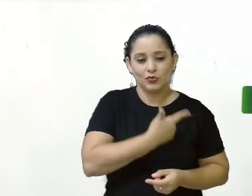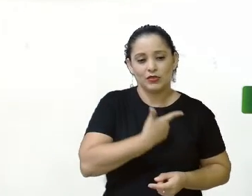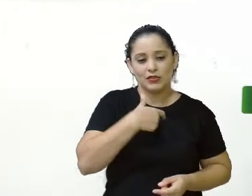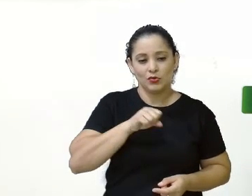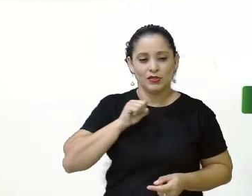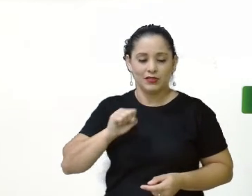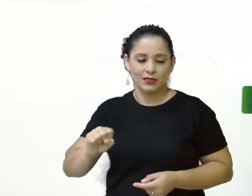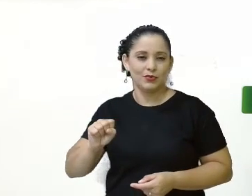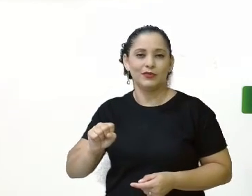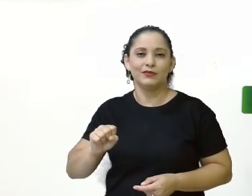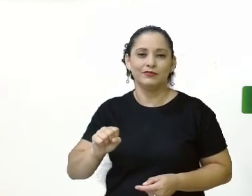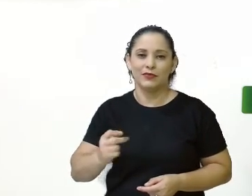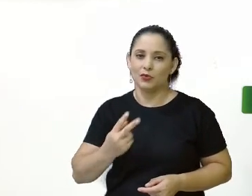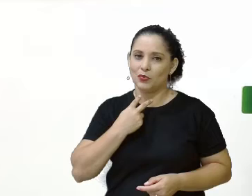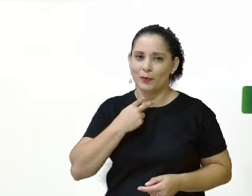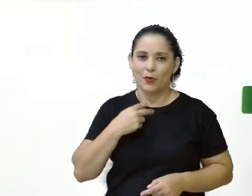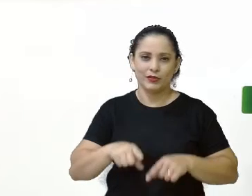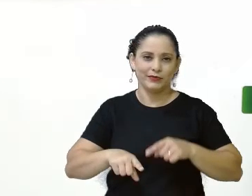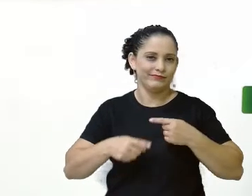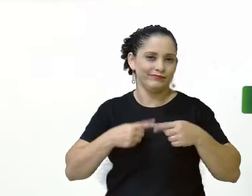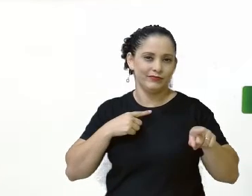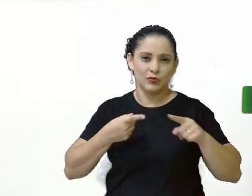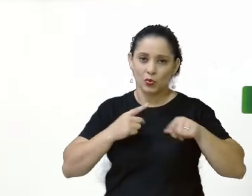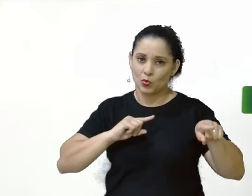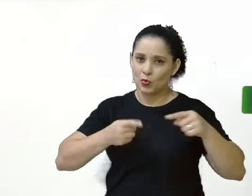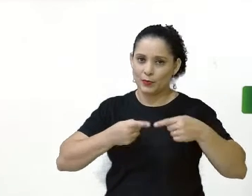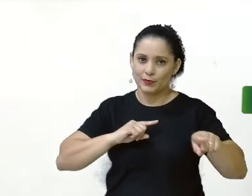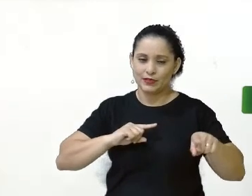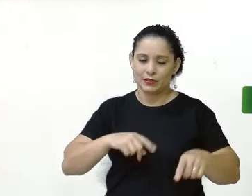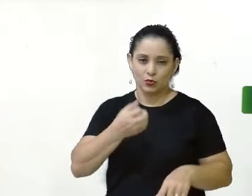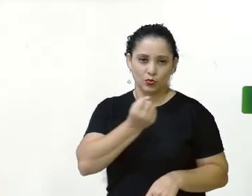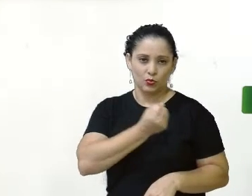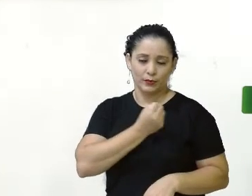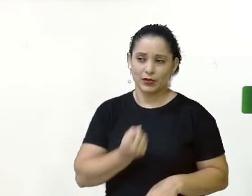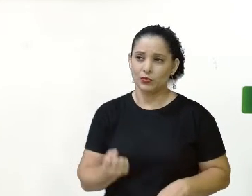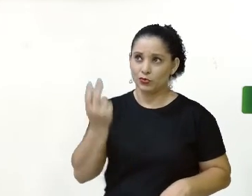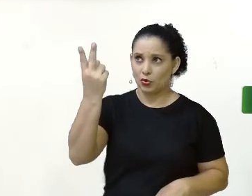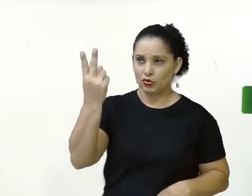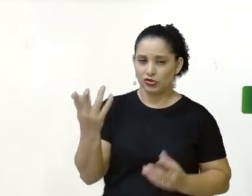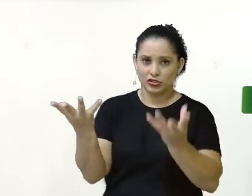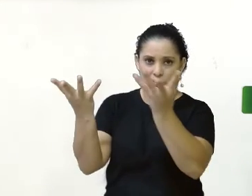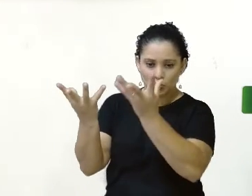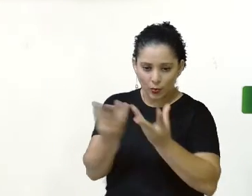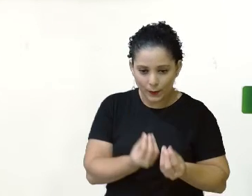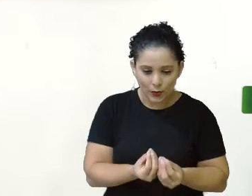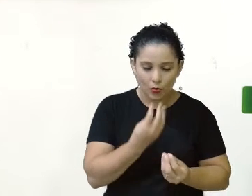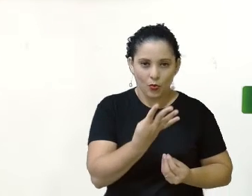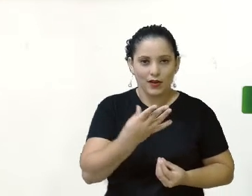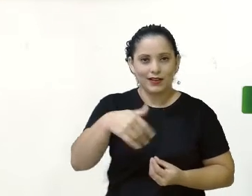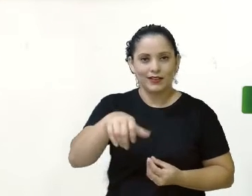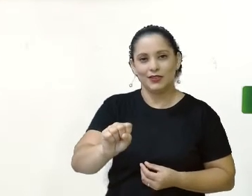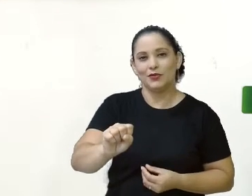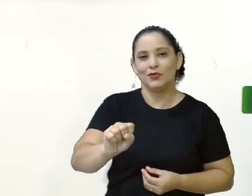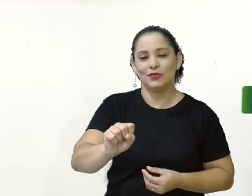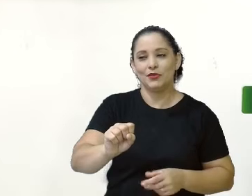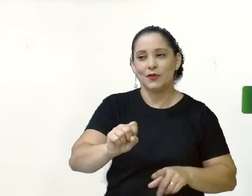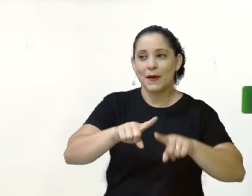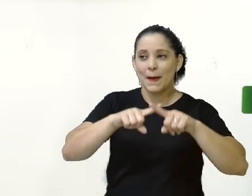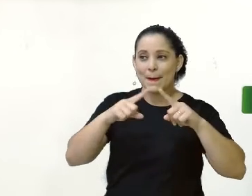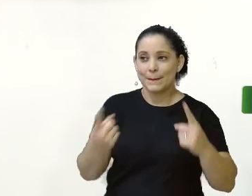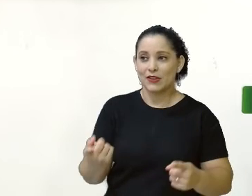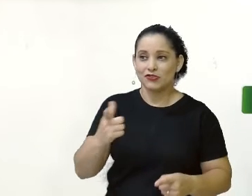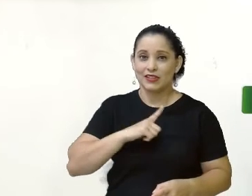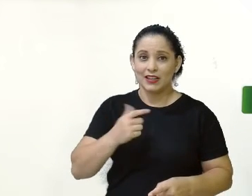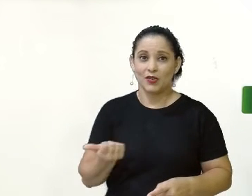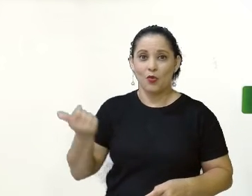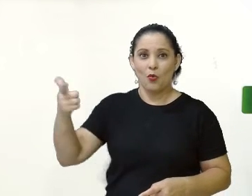eu não posso colocar. Tem que ser o número 2 e sobrou 48. Só que eu tenho outro